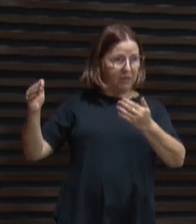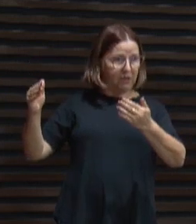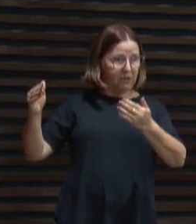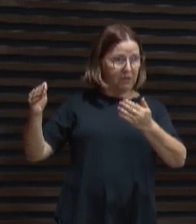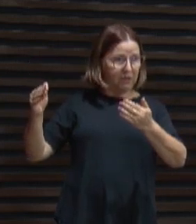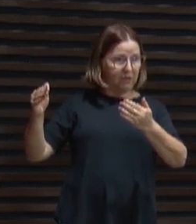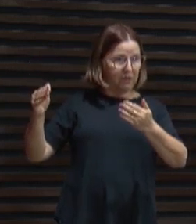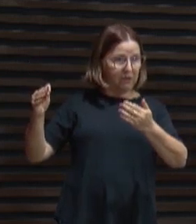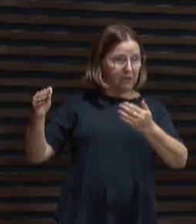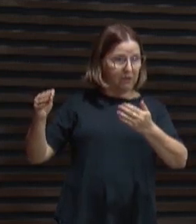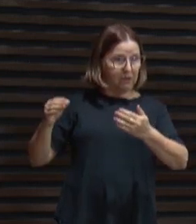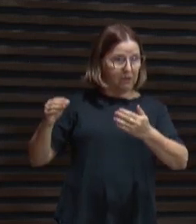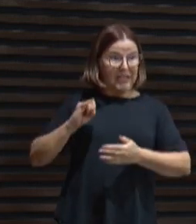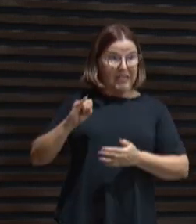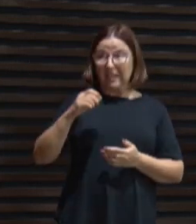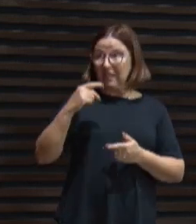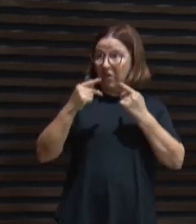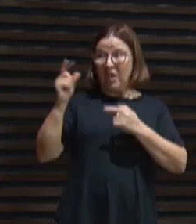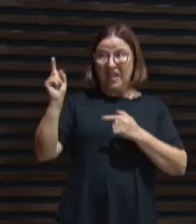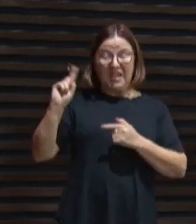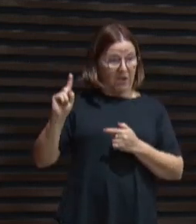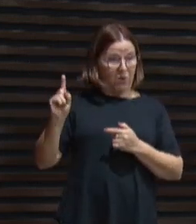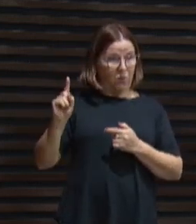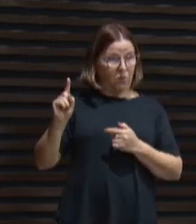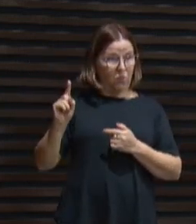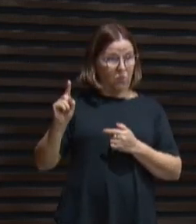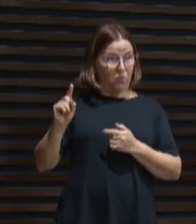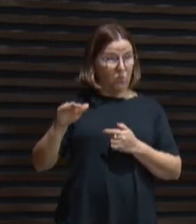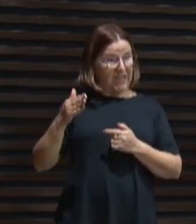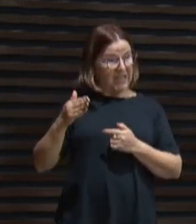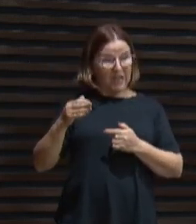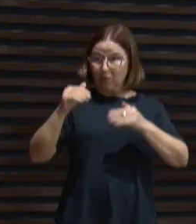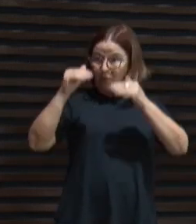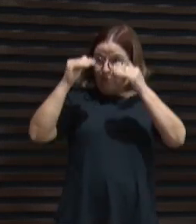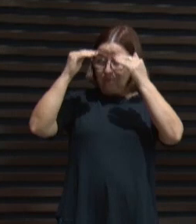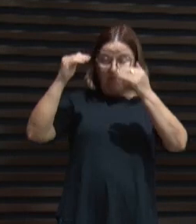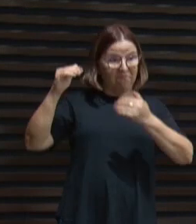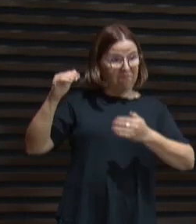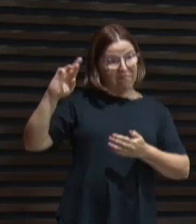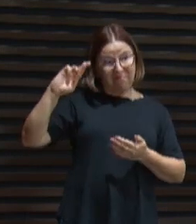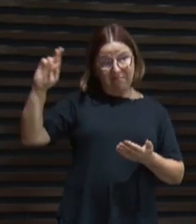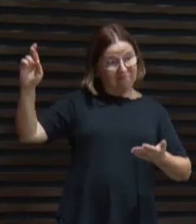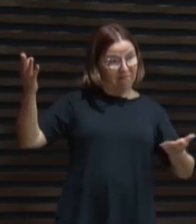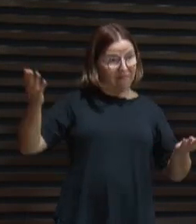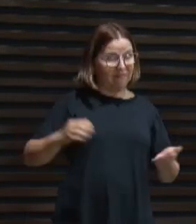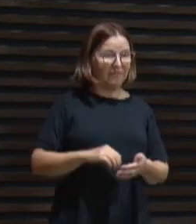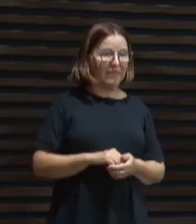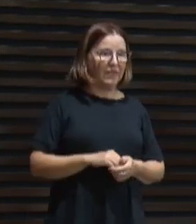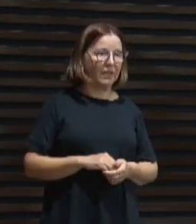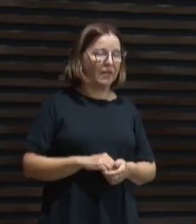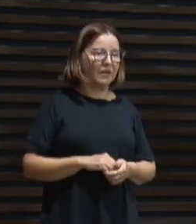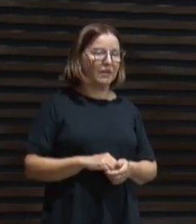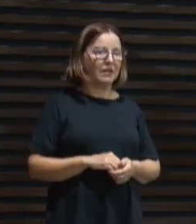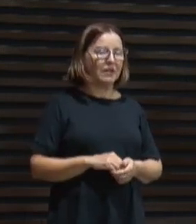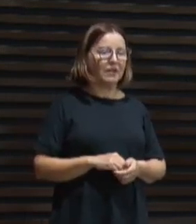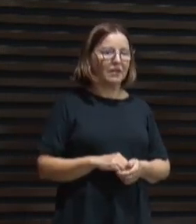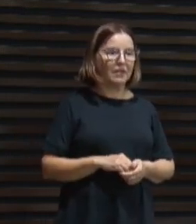está dando a lição da luta entre os discípulos tinham uma luta de quem era o boss,